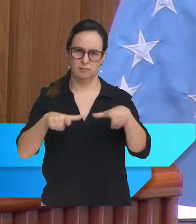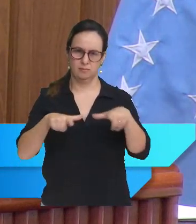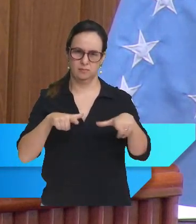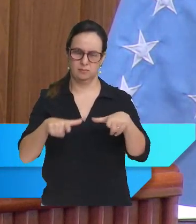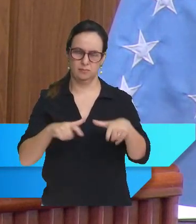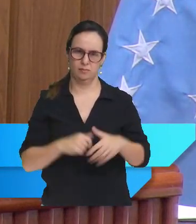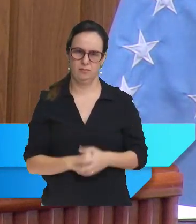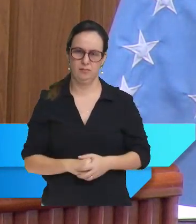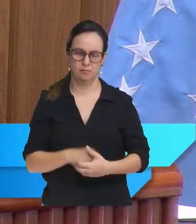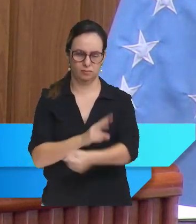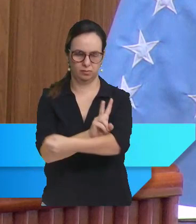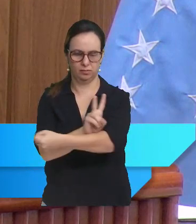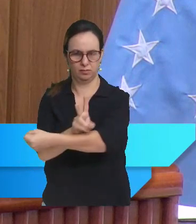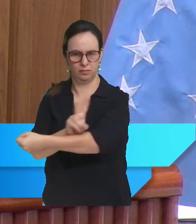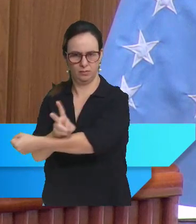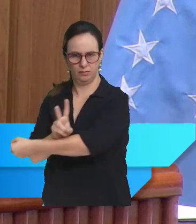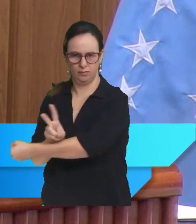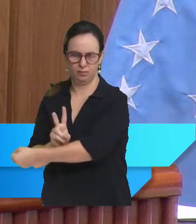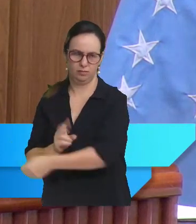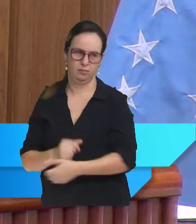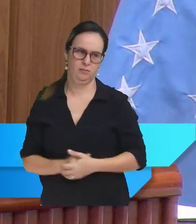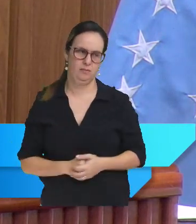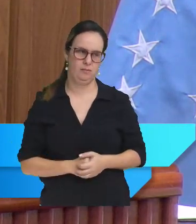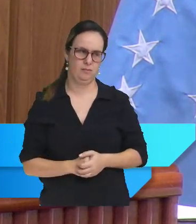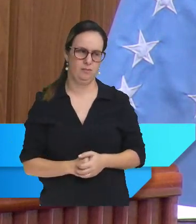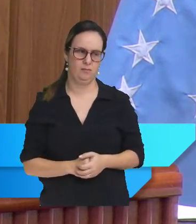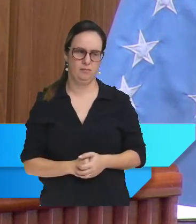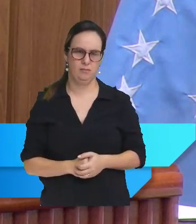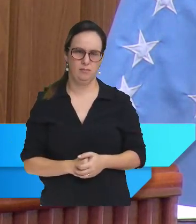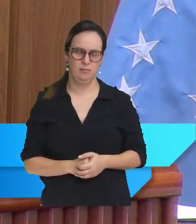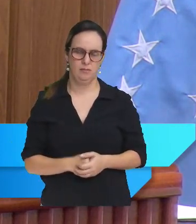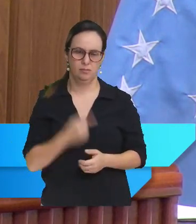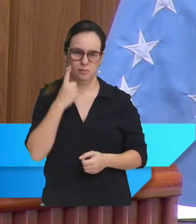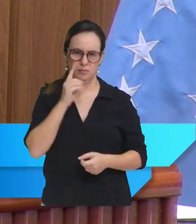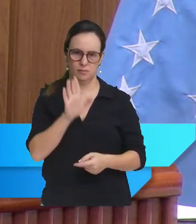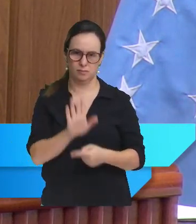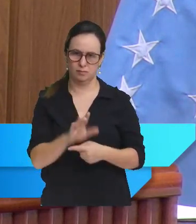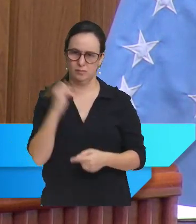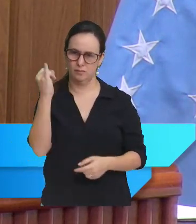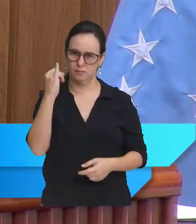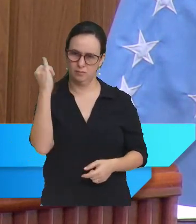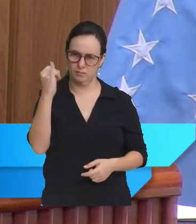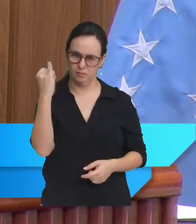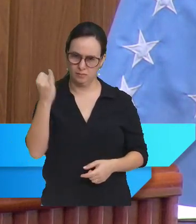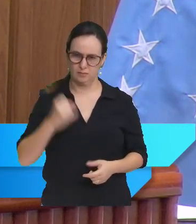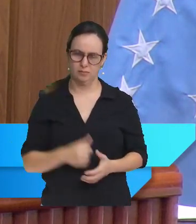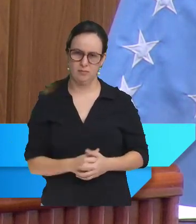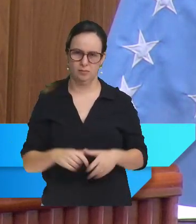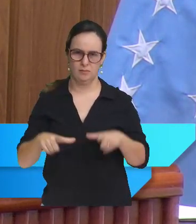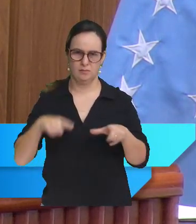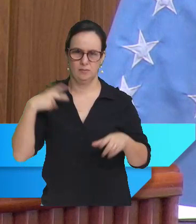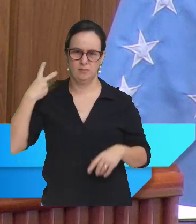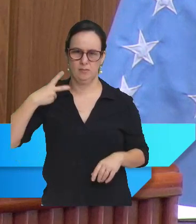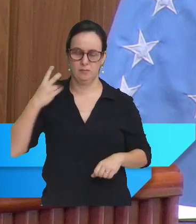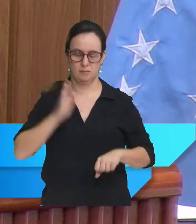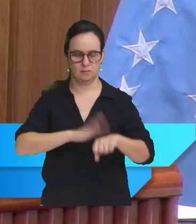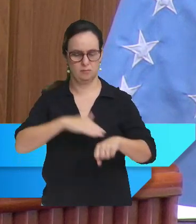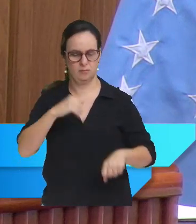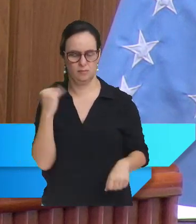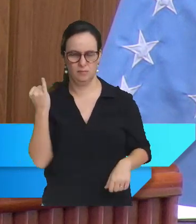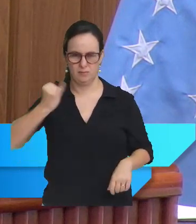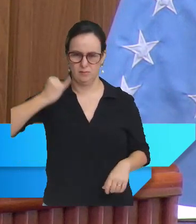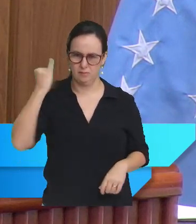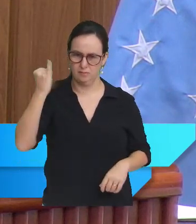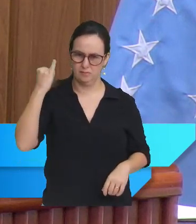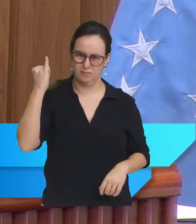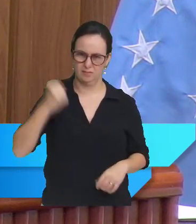é a fiscalização, é fazer esse papel fiscalizador que é tão importante na vereança, se não o mais importante de todos ao